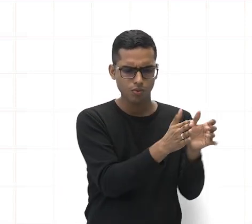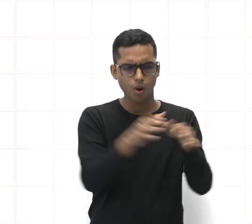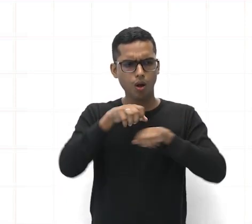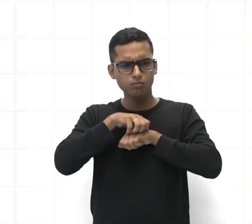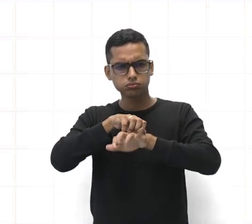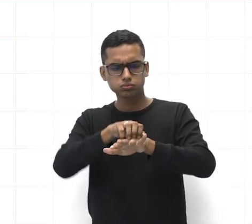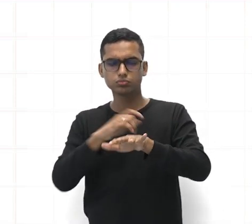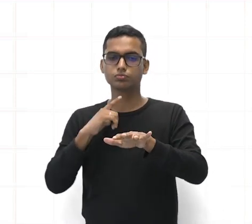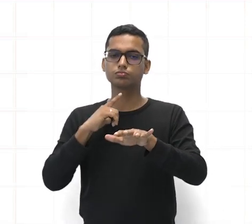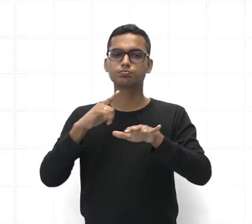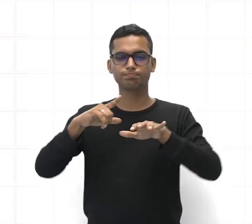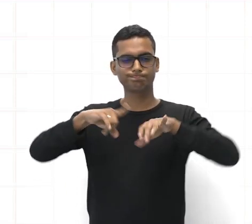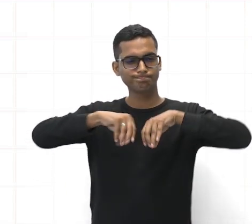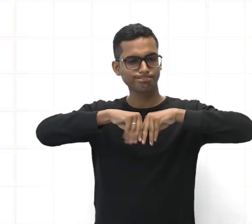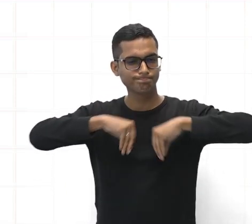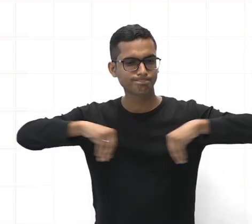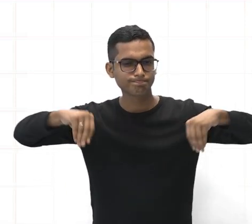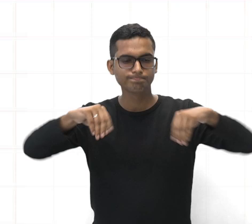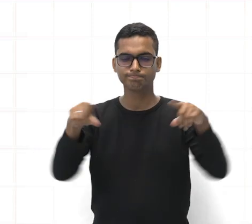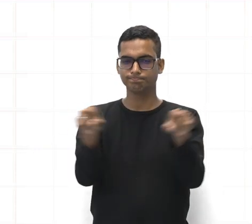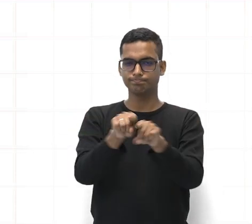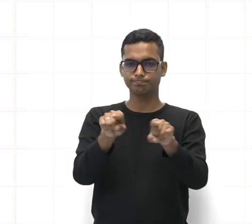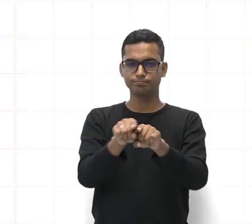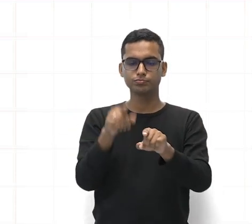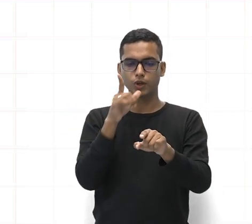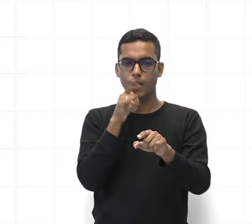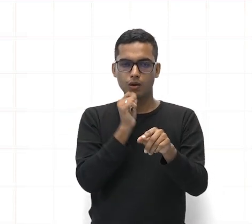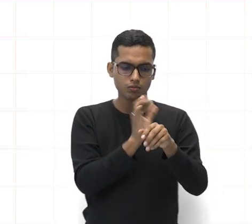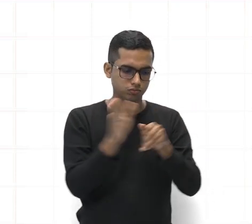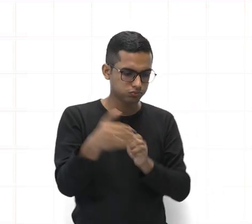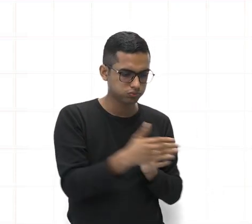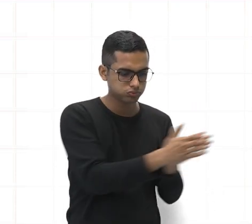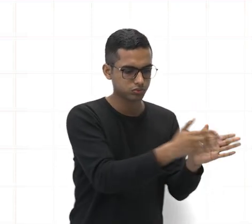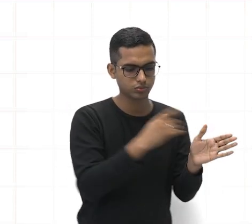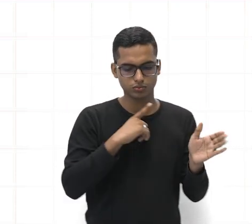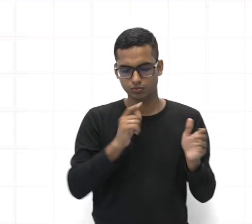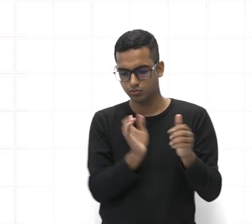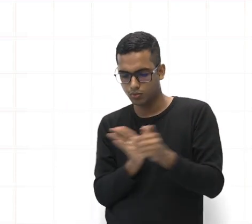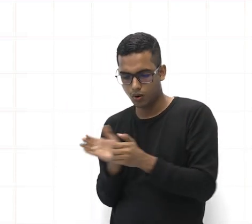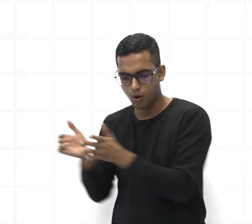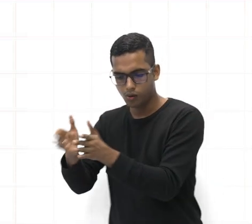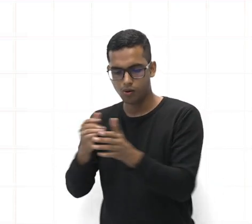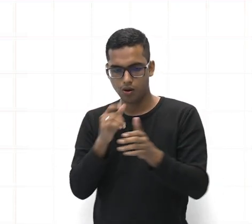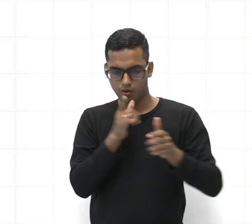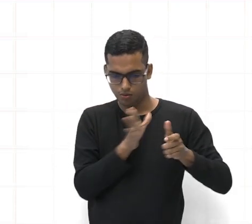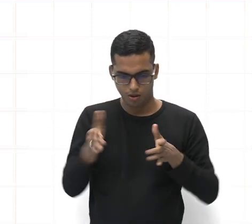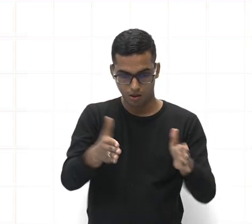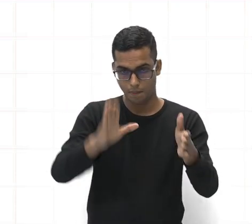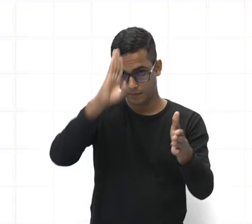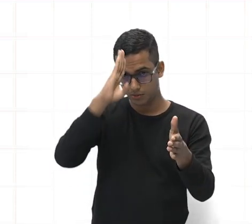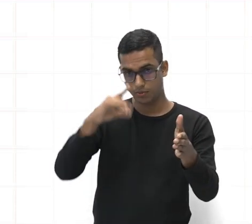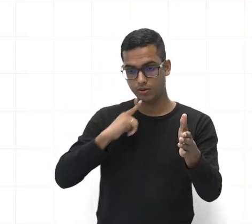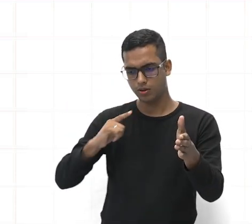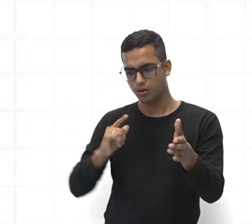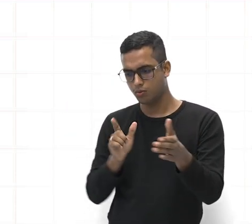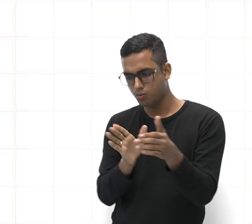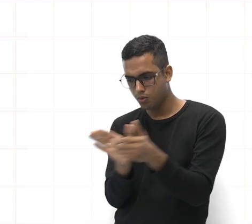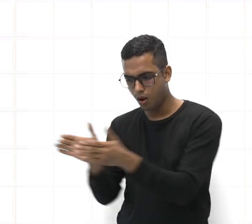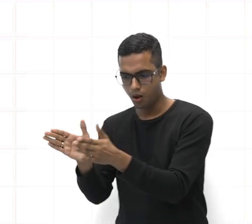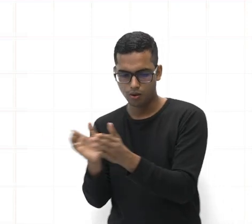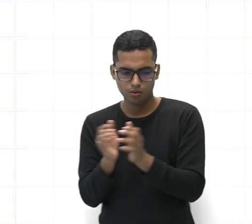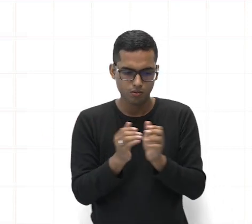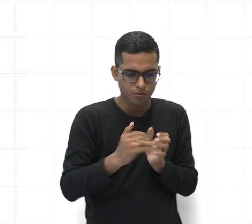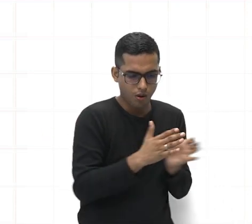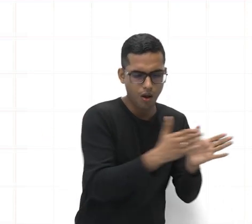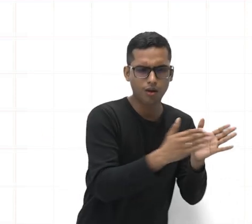conjunto de terras, né, onde há o escoamento das águas dos rios principais, dos afluentes e dos